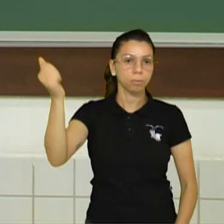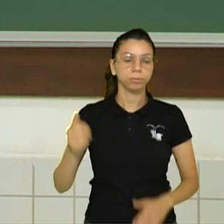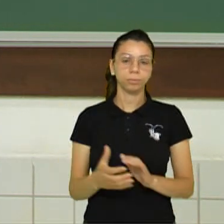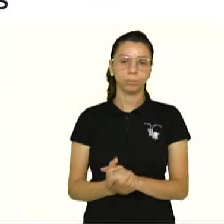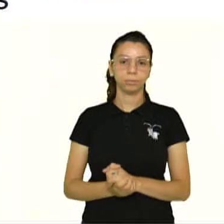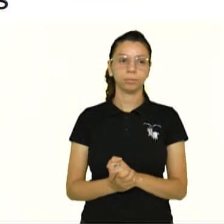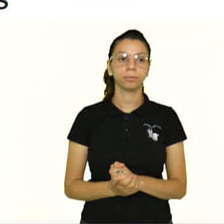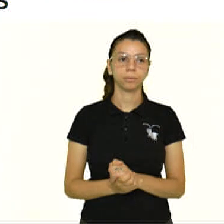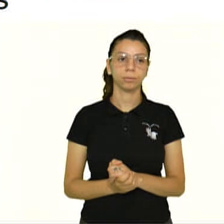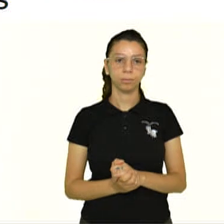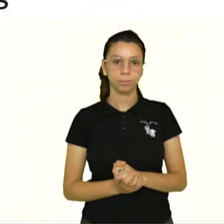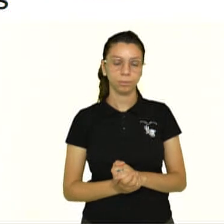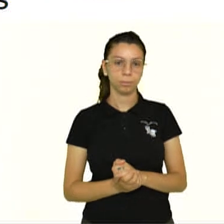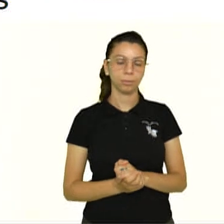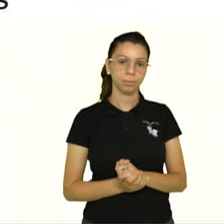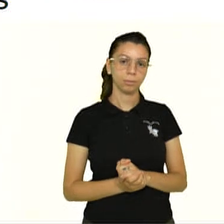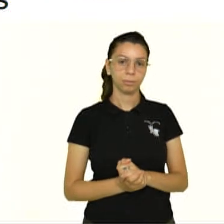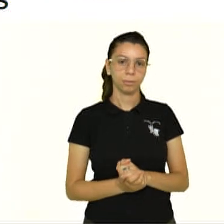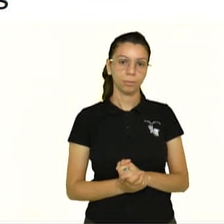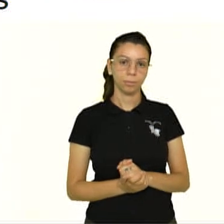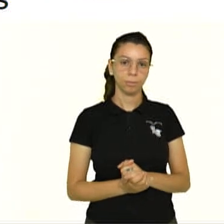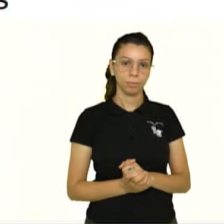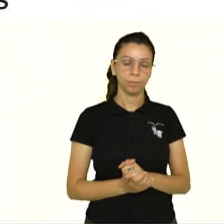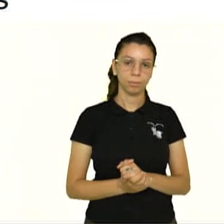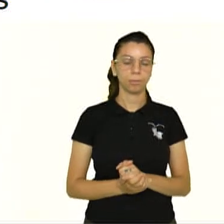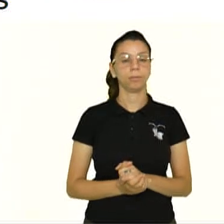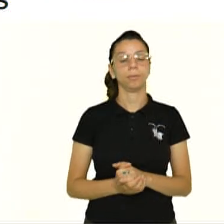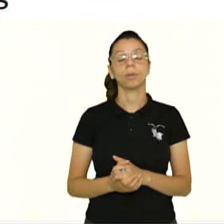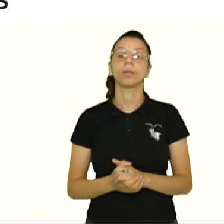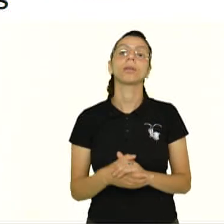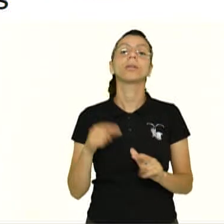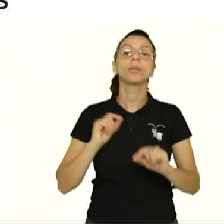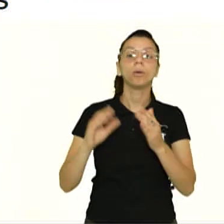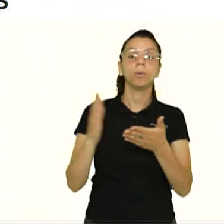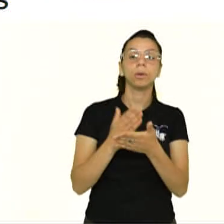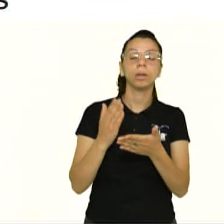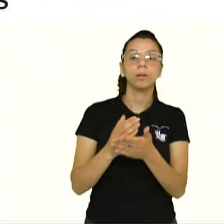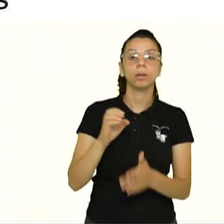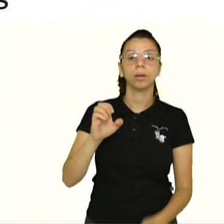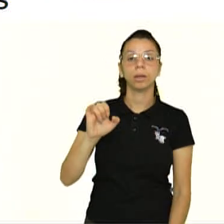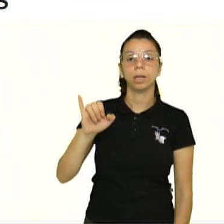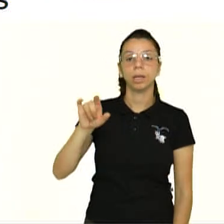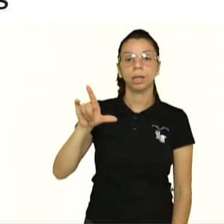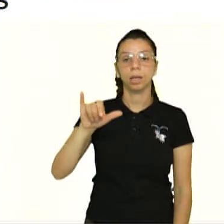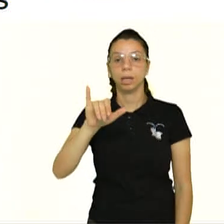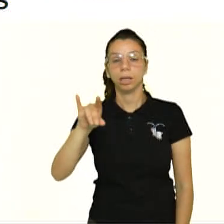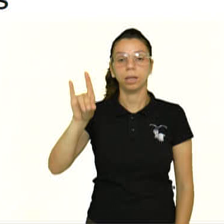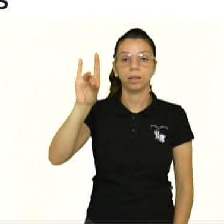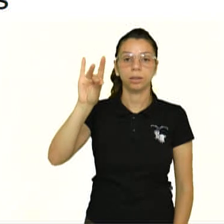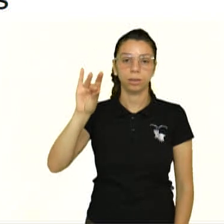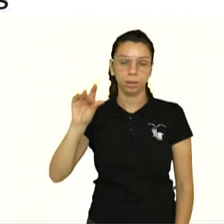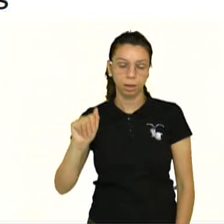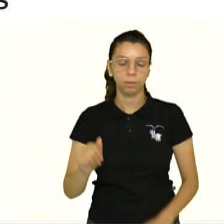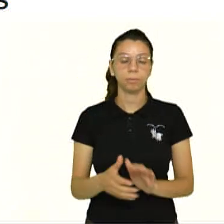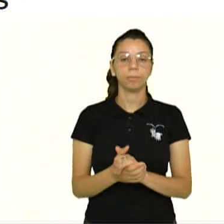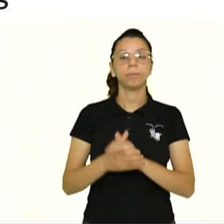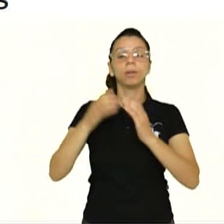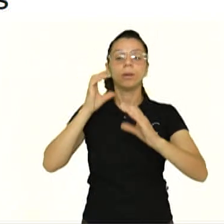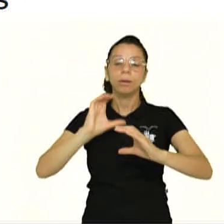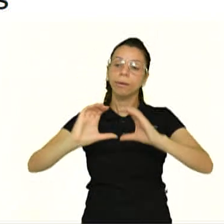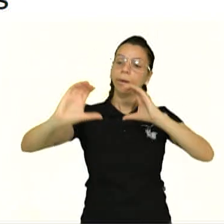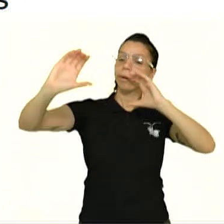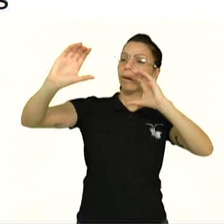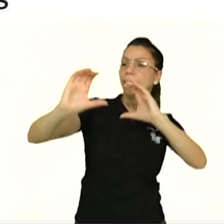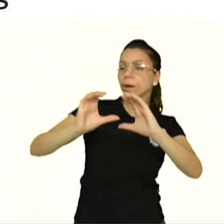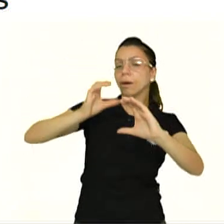Olha aqui, a obra Ilíada do Homero começa da seguinte maneira: canta-me a cólera,